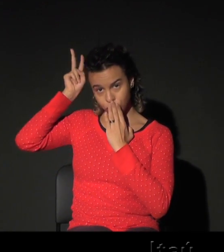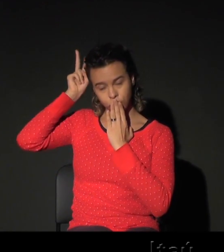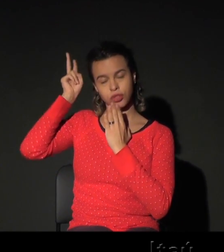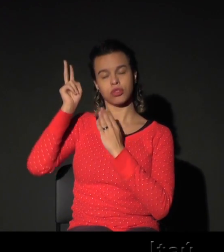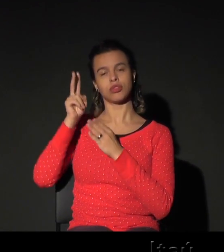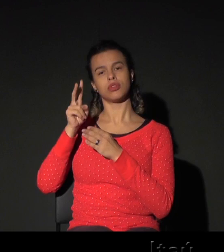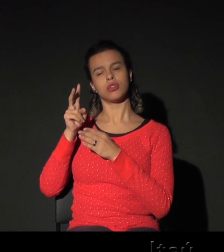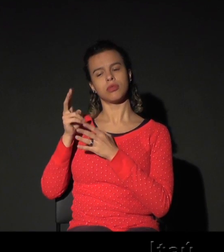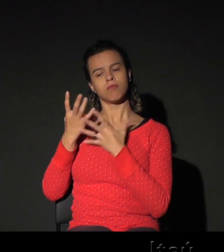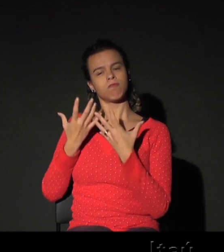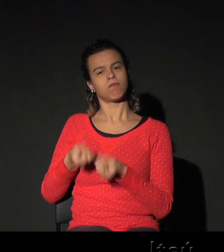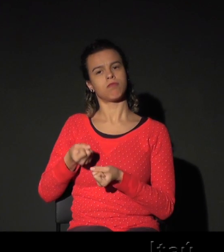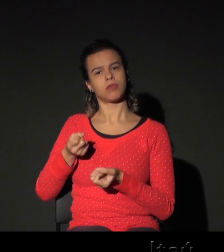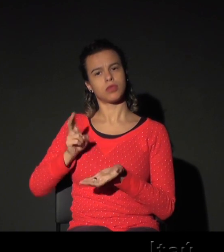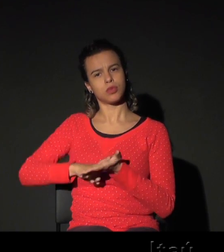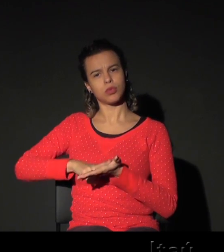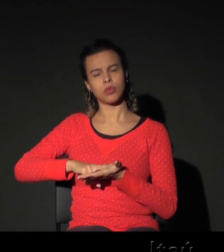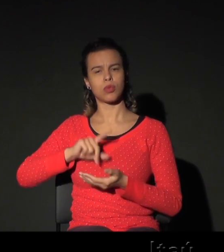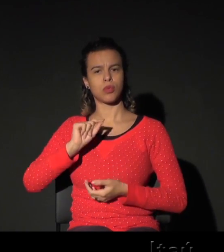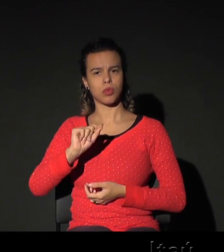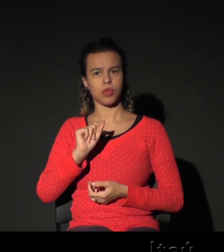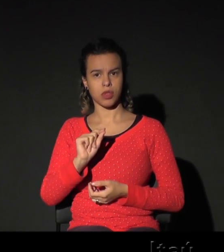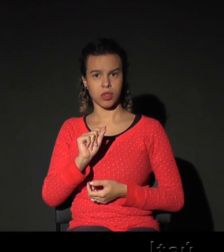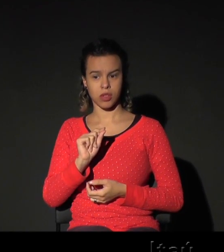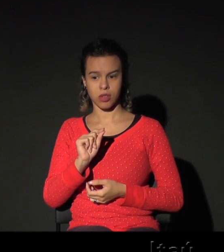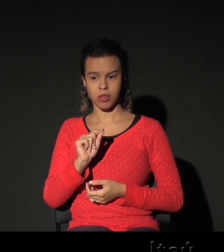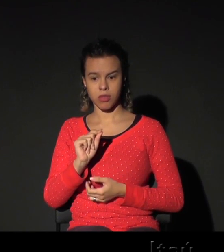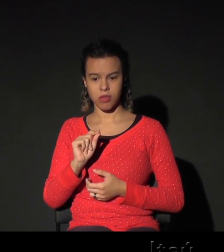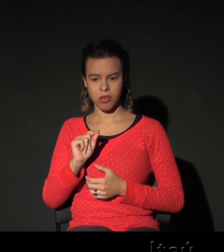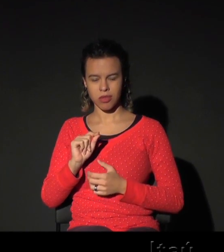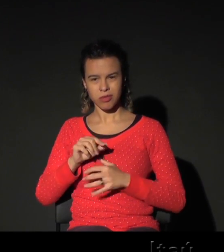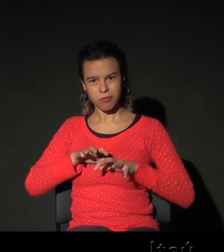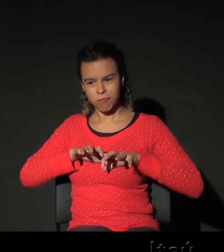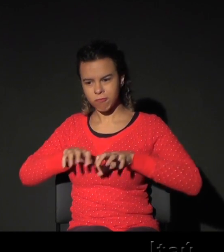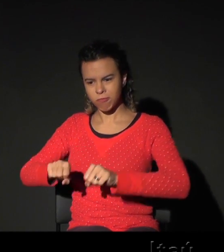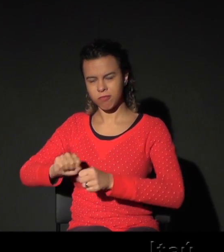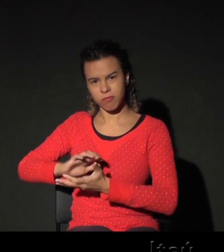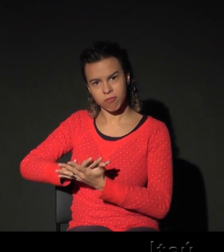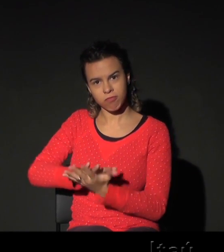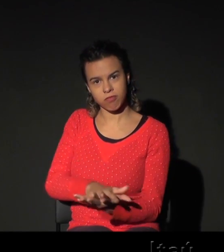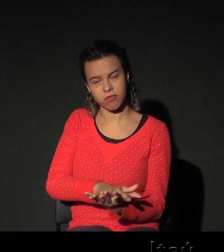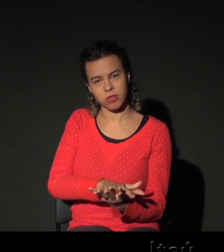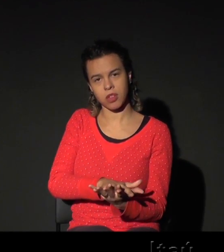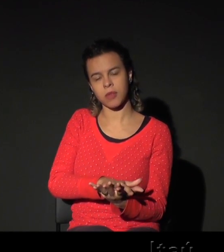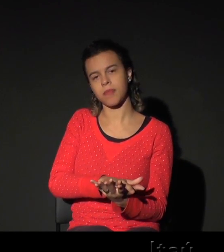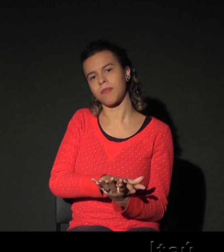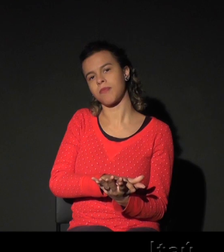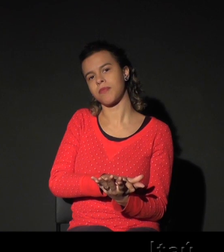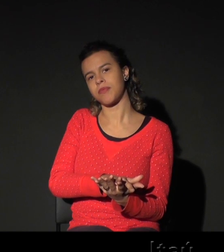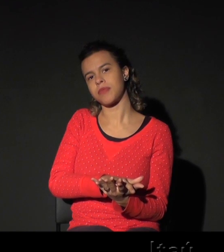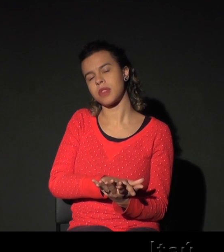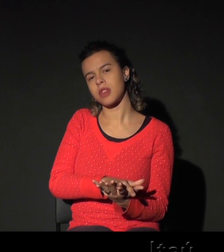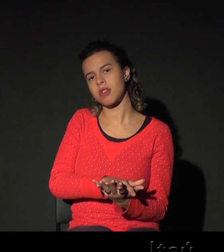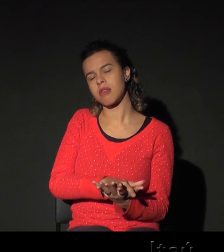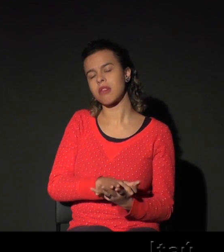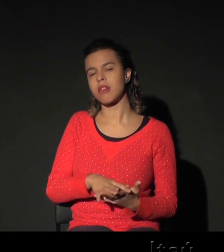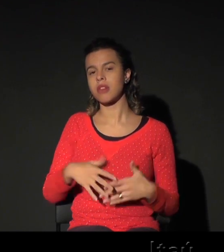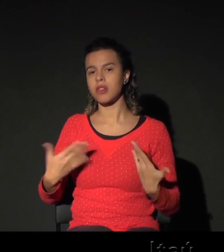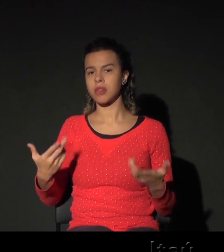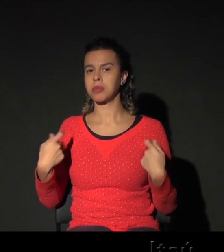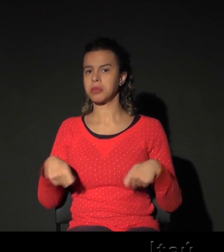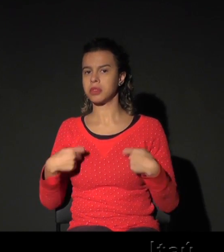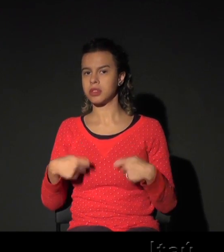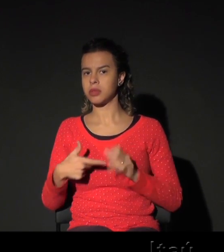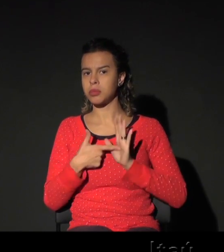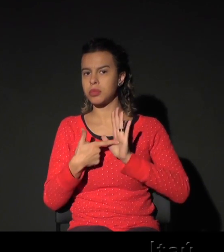estavam assumindo esse papel do colonizador então foi necessário que